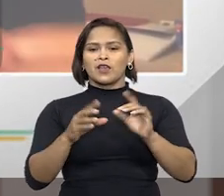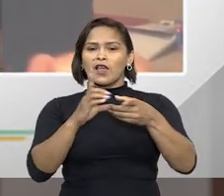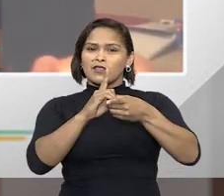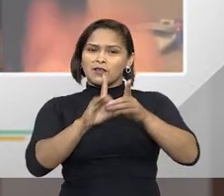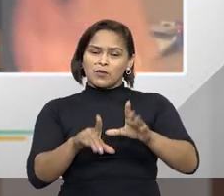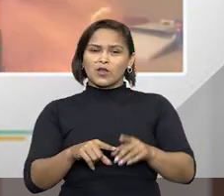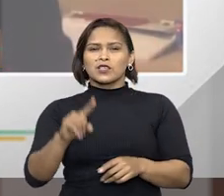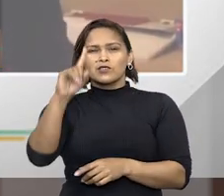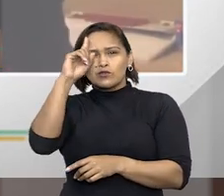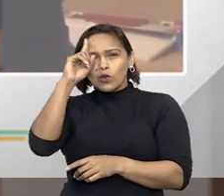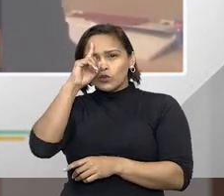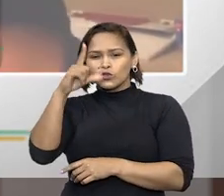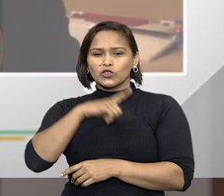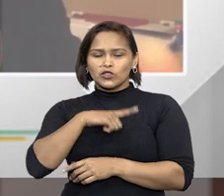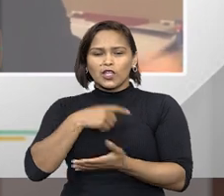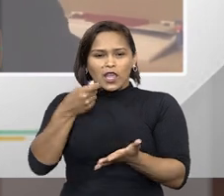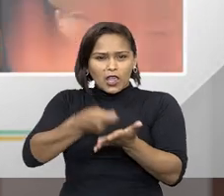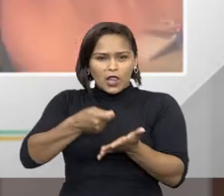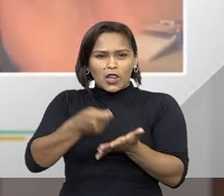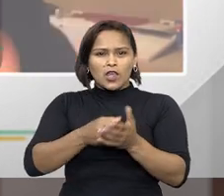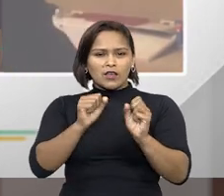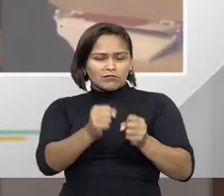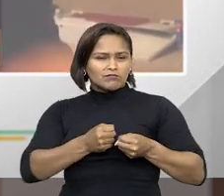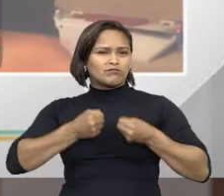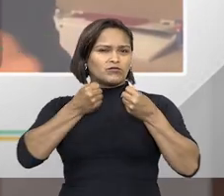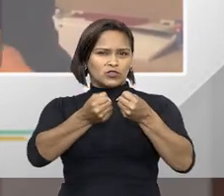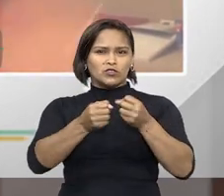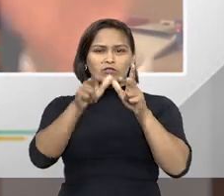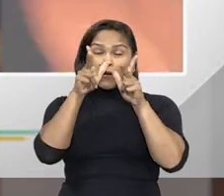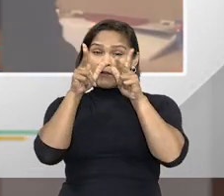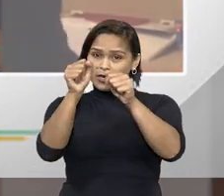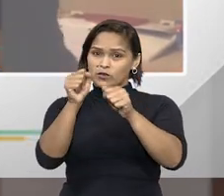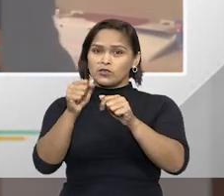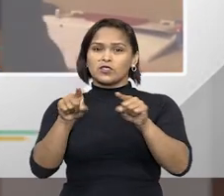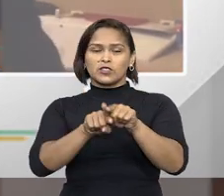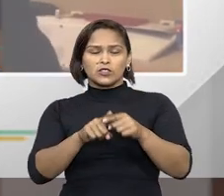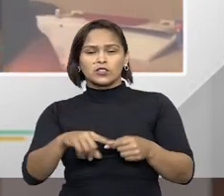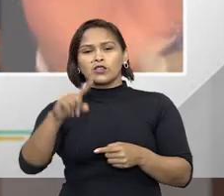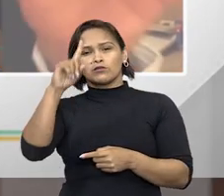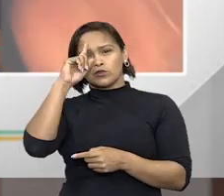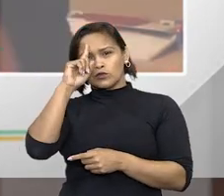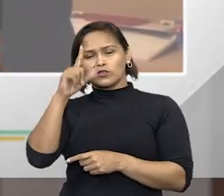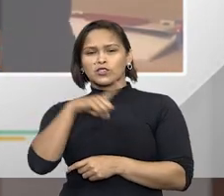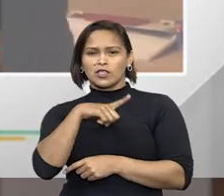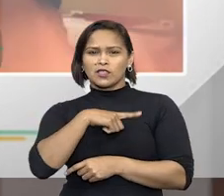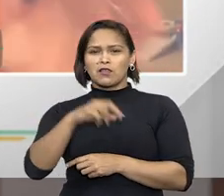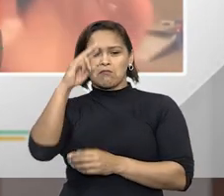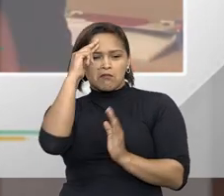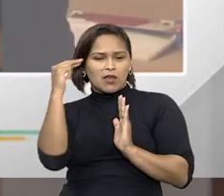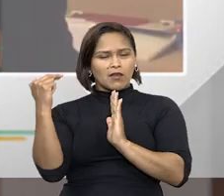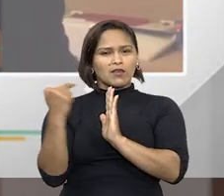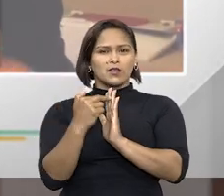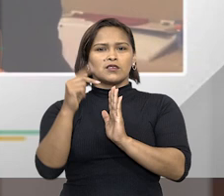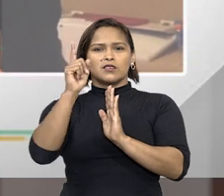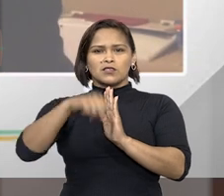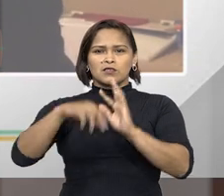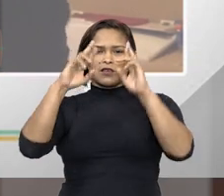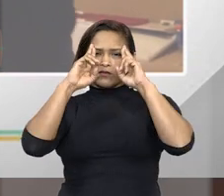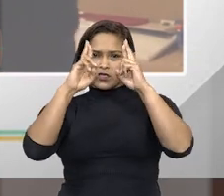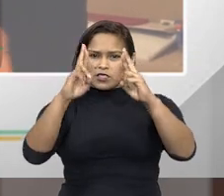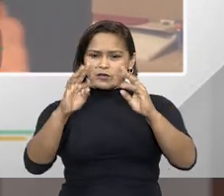que lutar por ela, né? Da mesma forma, todo dia você tem que lutar para que ele seja respeitado na sua inteireza, na